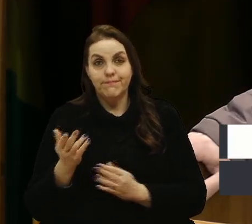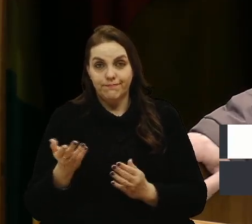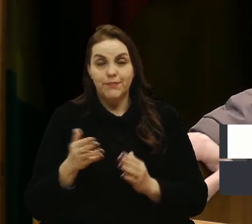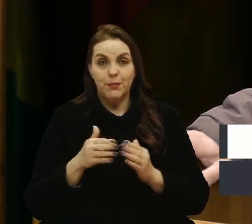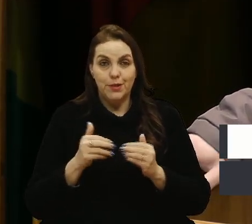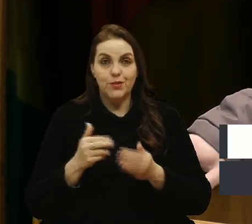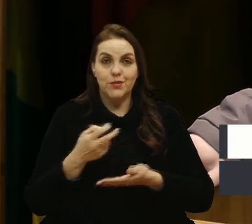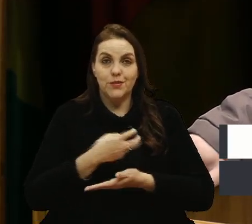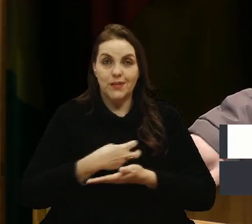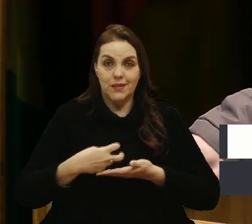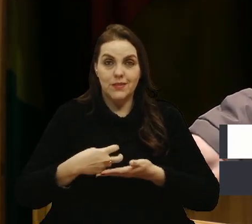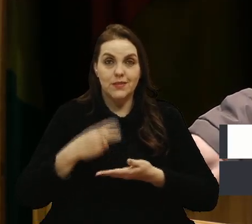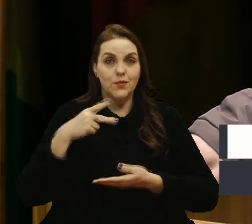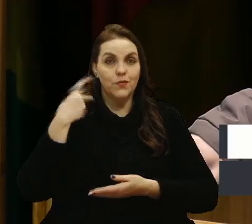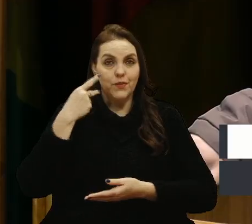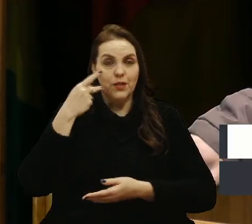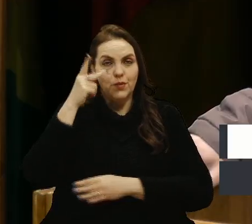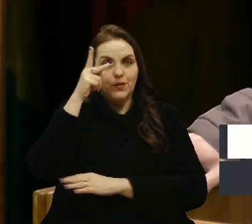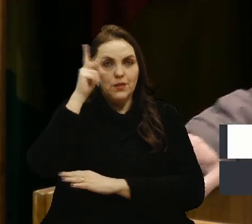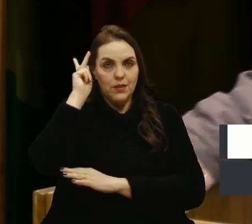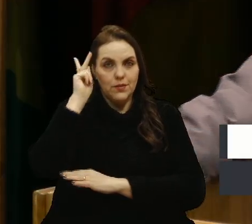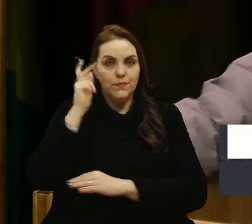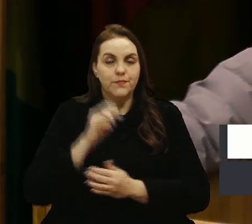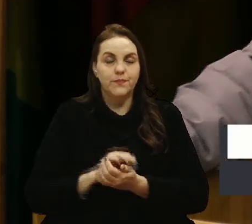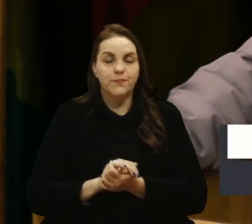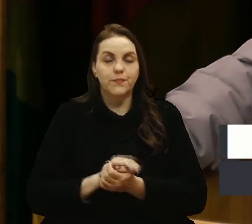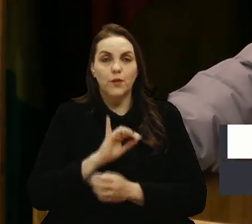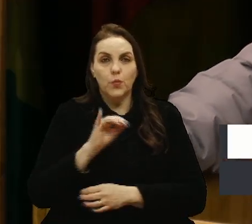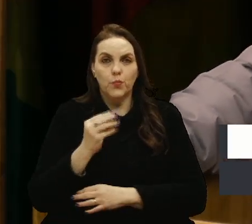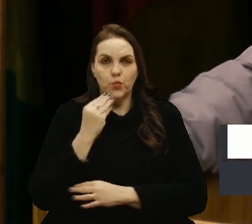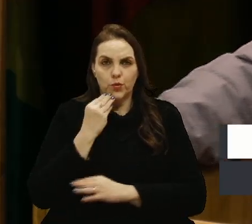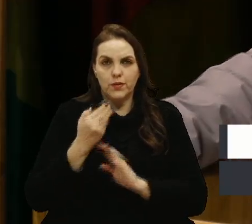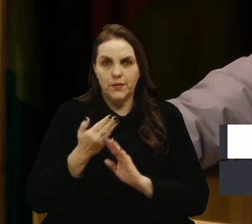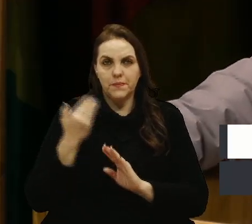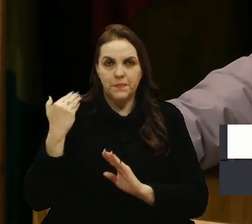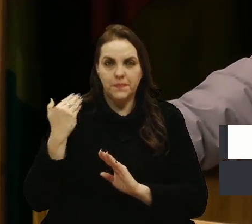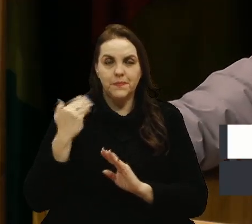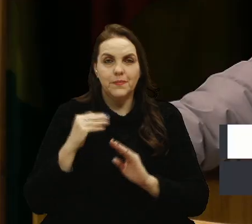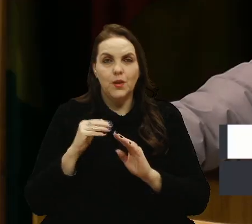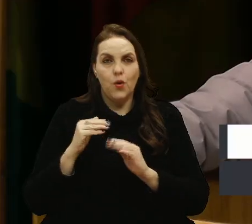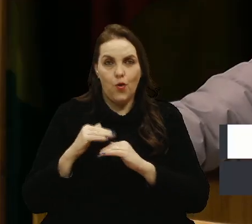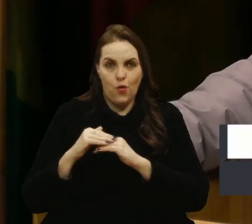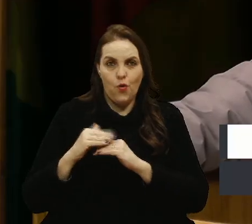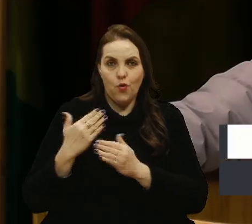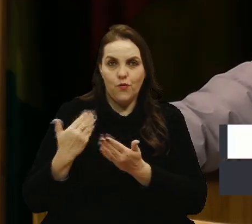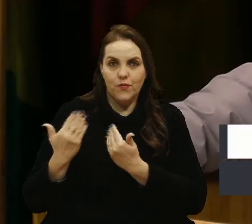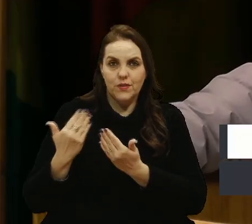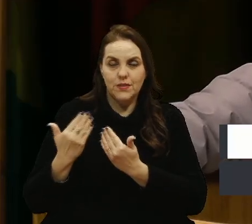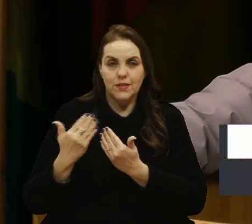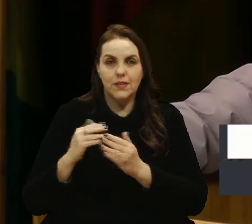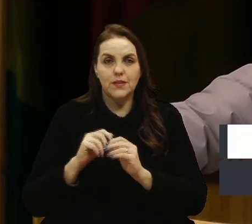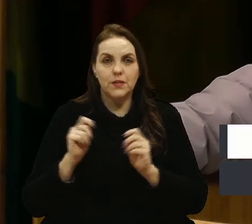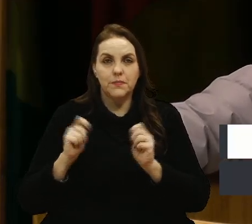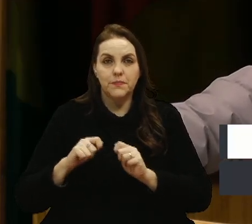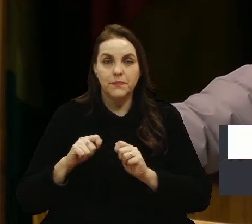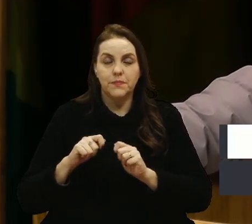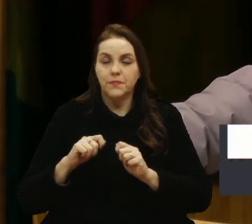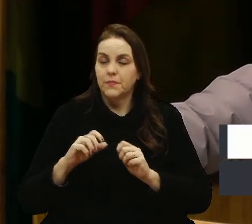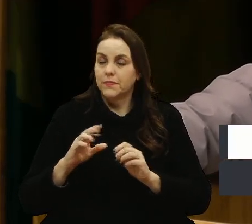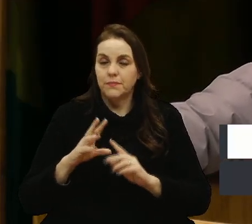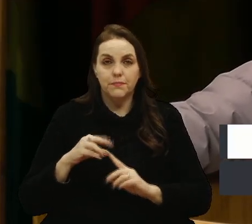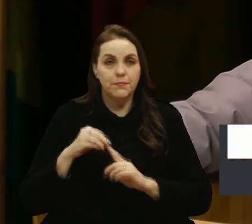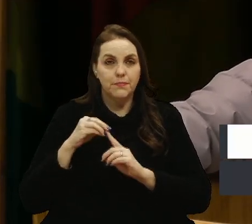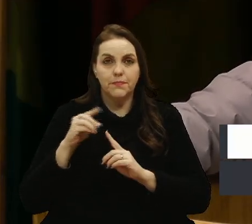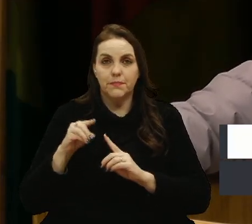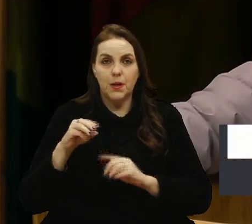de cassação do vereador Iago Morandi, e em uma oportunidade comentei a ele que achava que a competência era exclusiva do Ministério Público